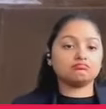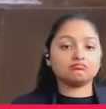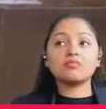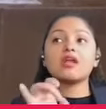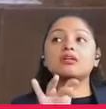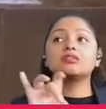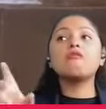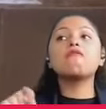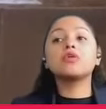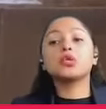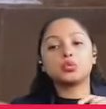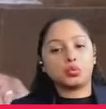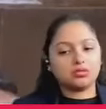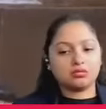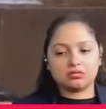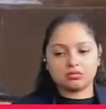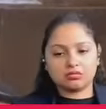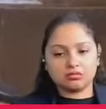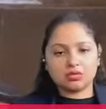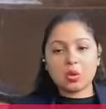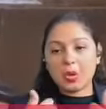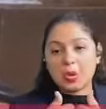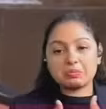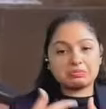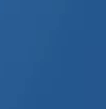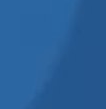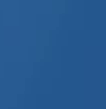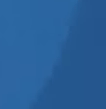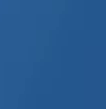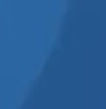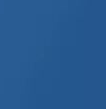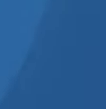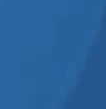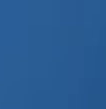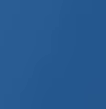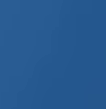um fez ninguém entrou nos ônibus sem saber para onde estava indo